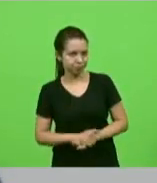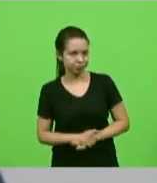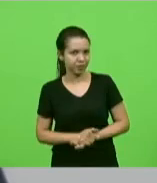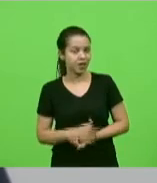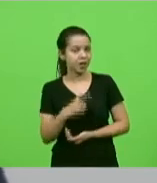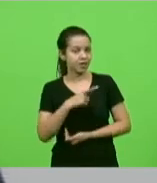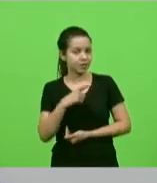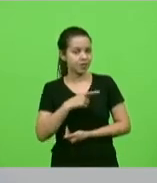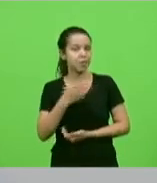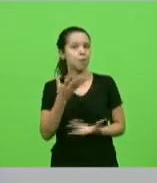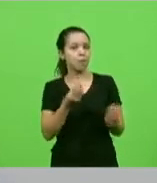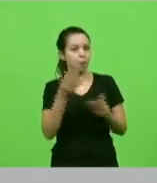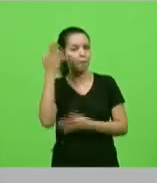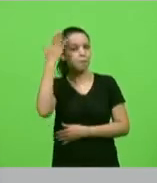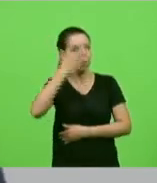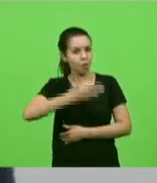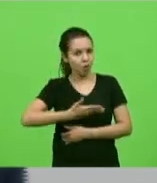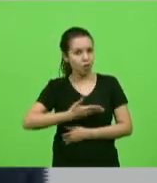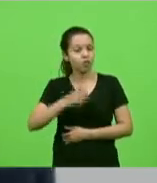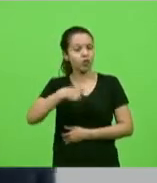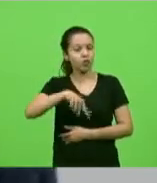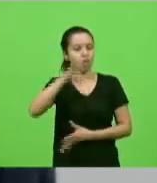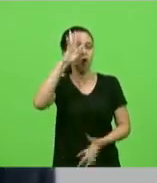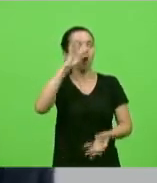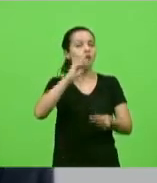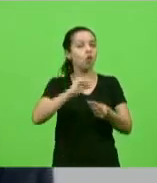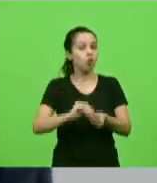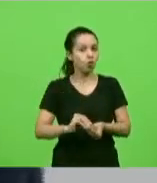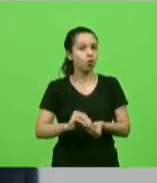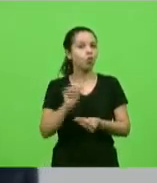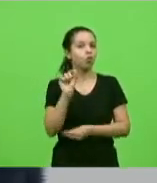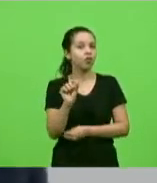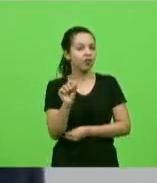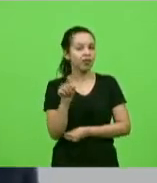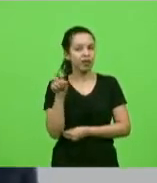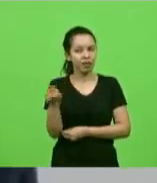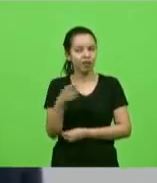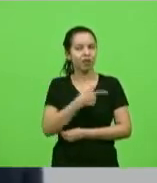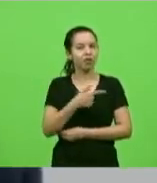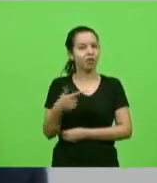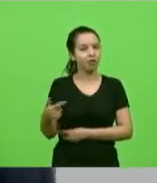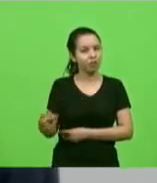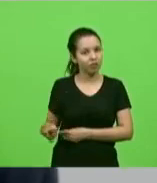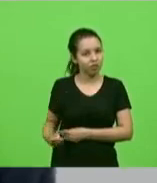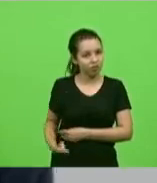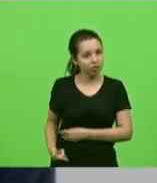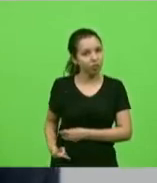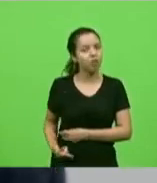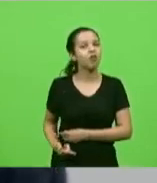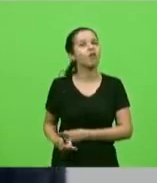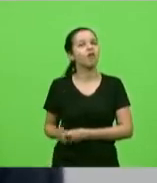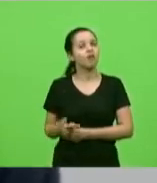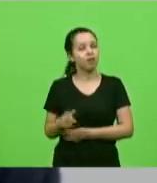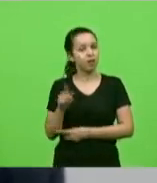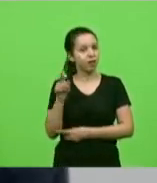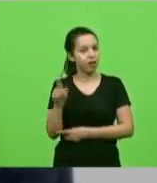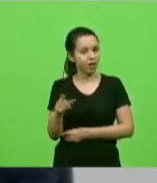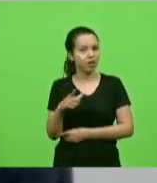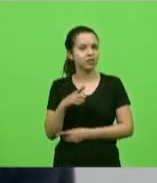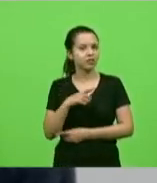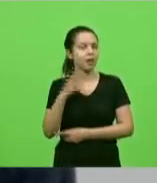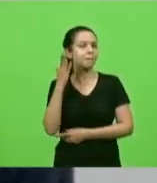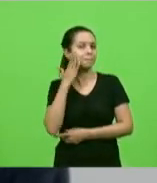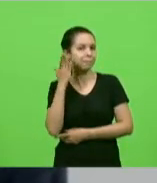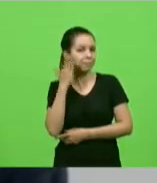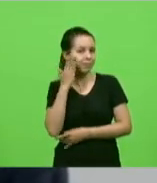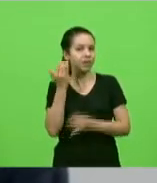razoáveis elementos de provas, leva-nos a concluir que o senhor governador, naquela oportunidade, detinha em tese o domínio